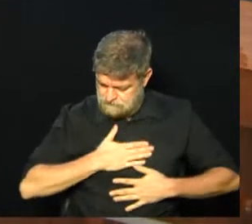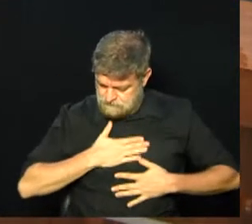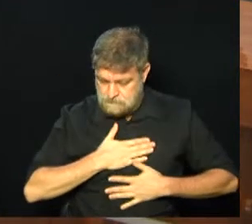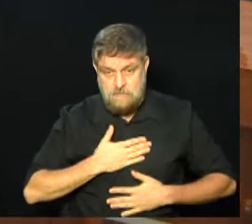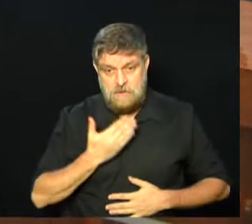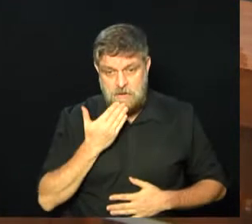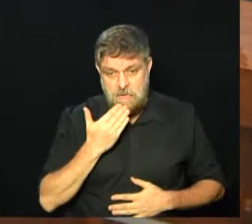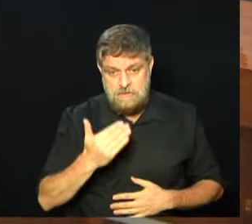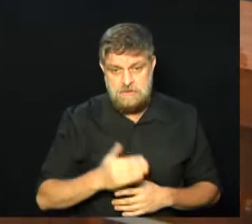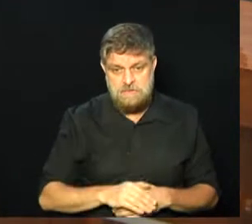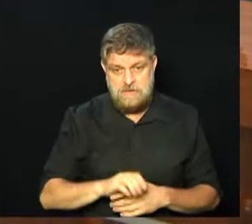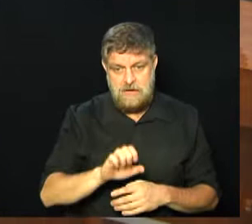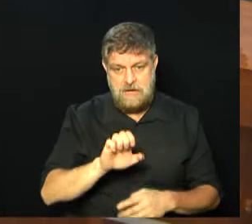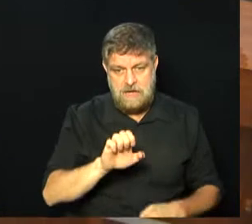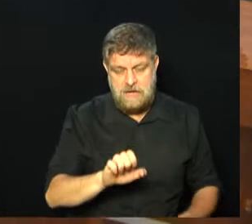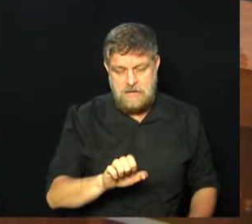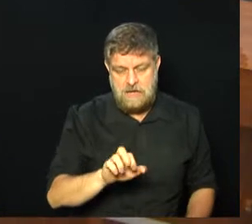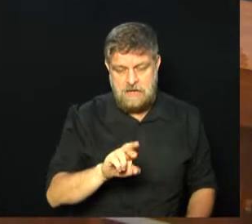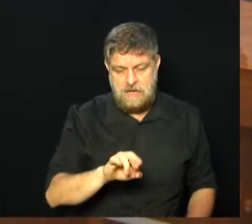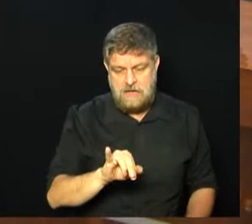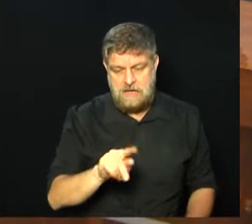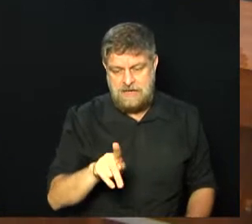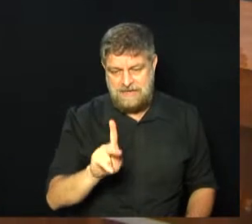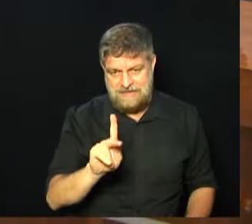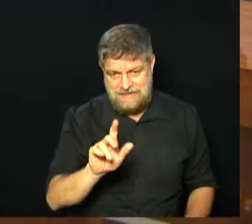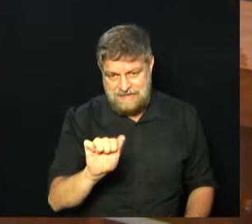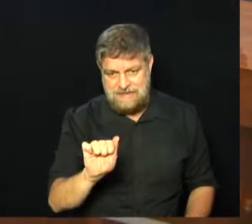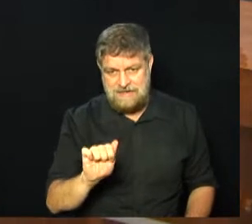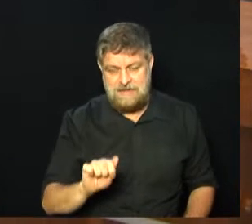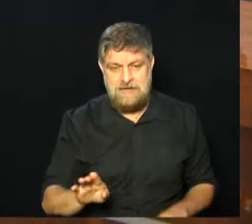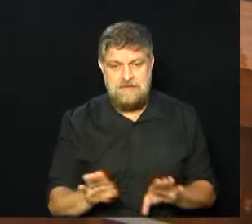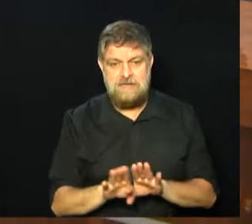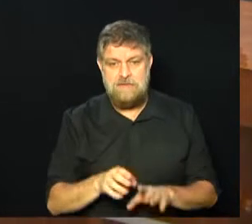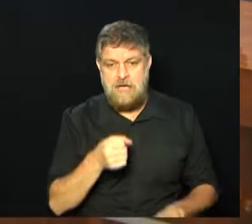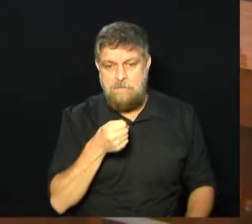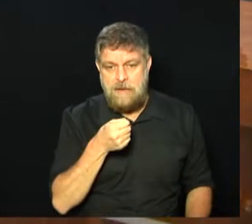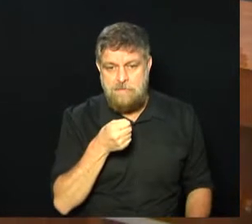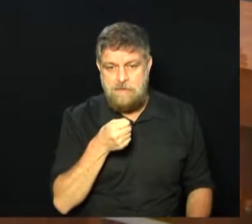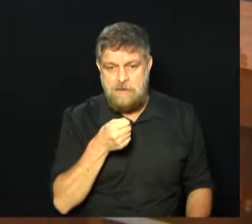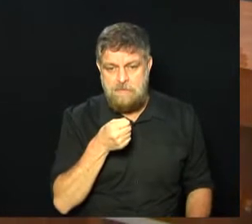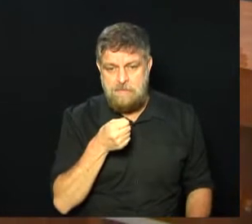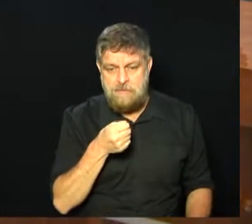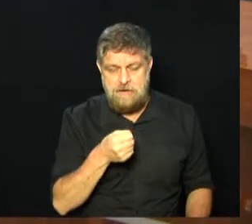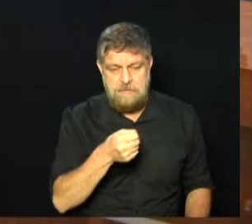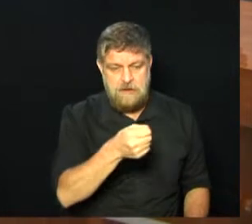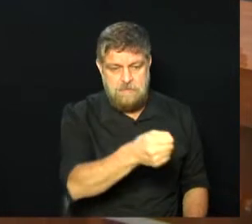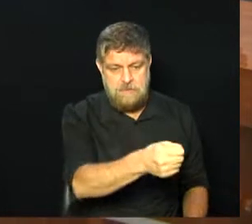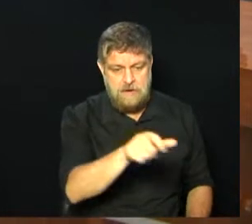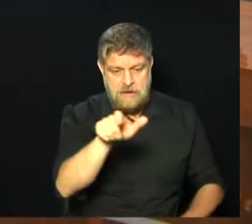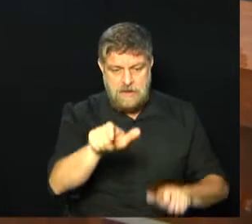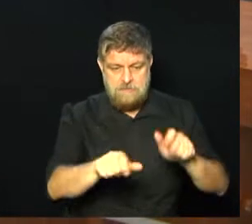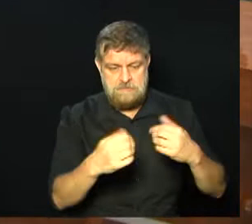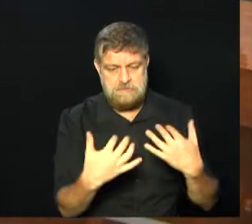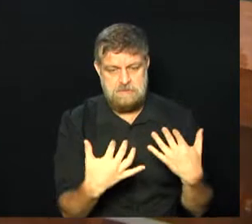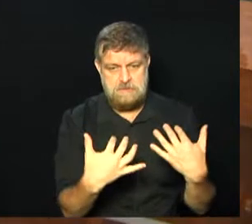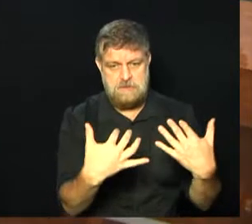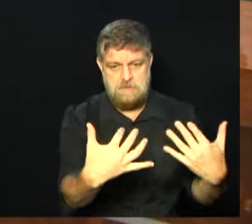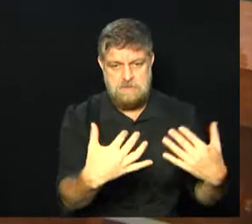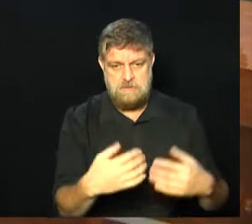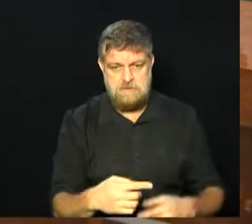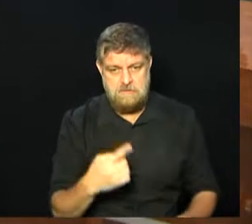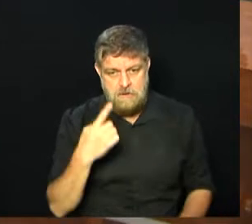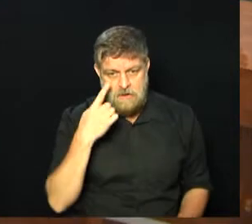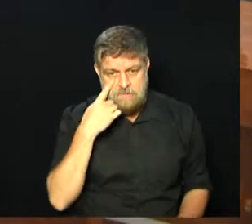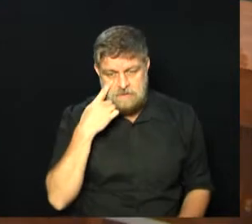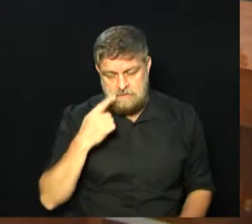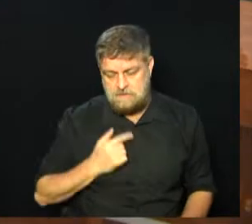a Érica, viu, Érica, você disponibilizar aí um microfone para o público que nos acompanha aqui. Estou vendo aqui alguns